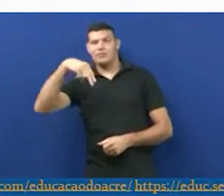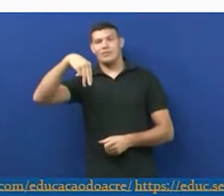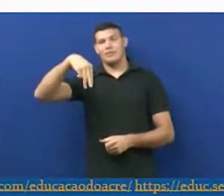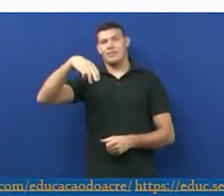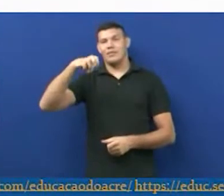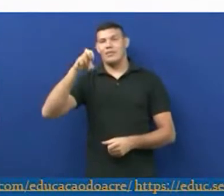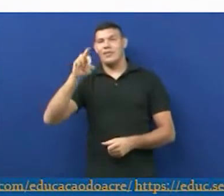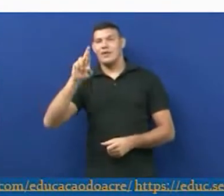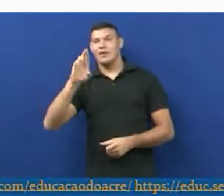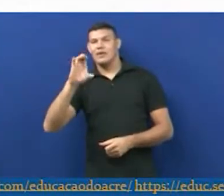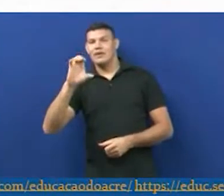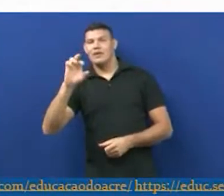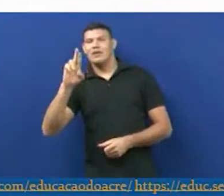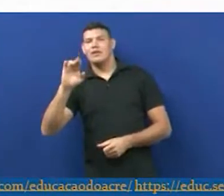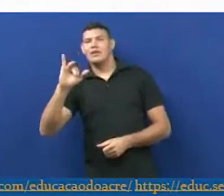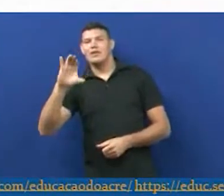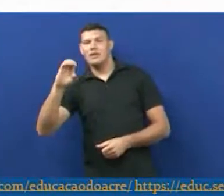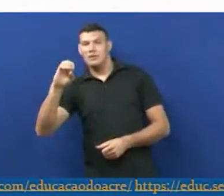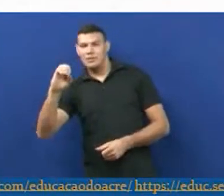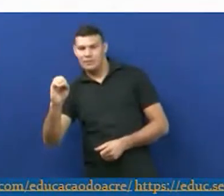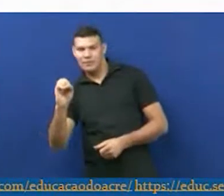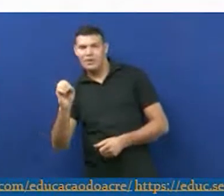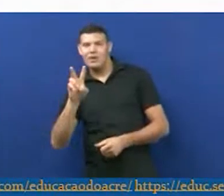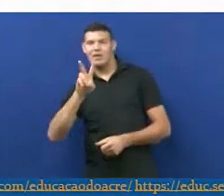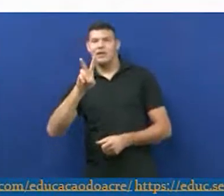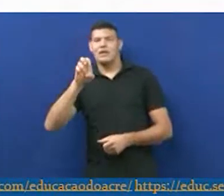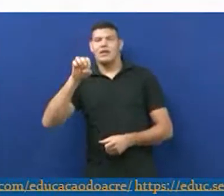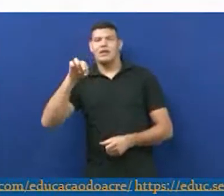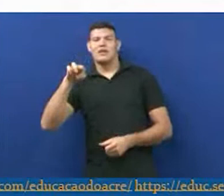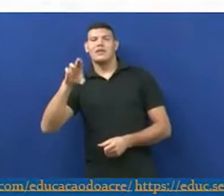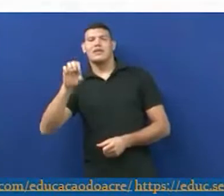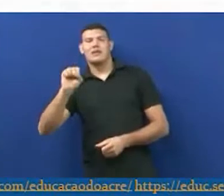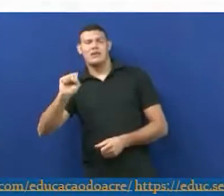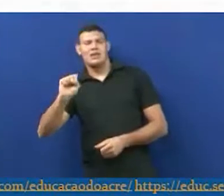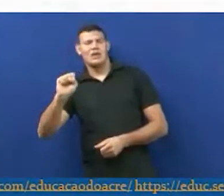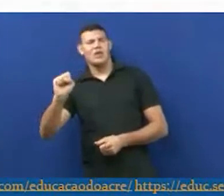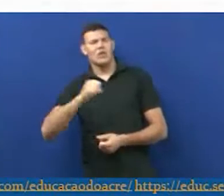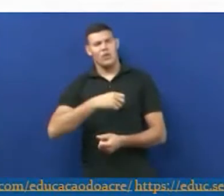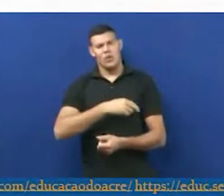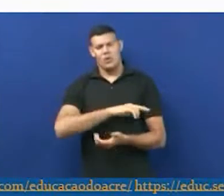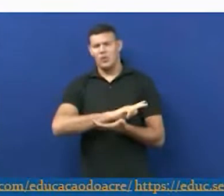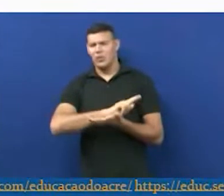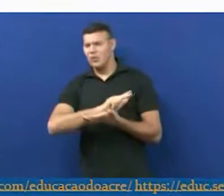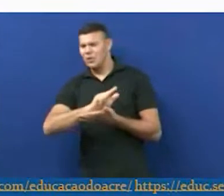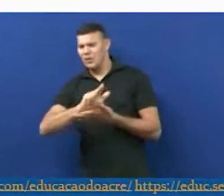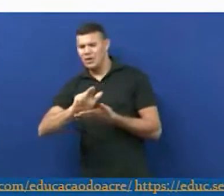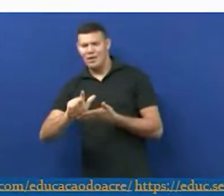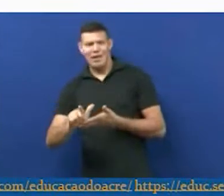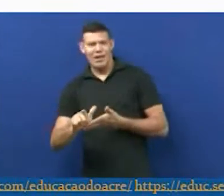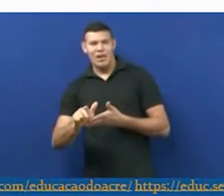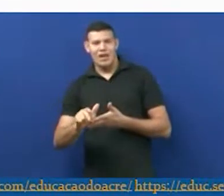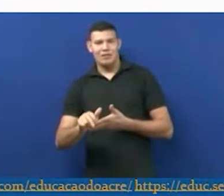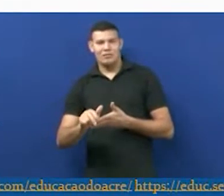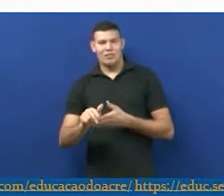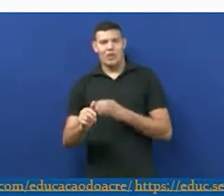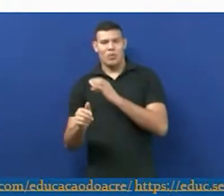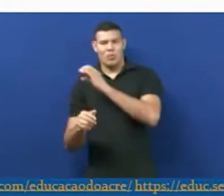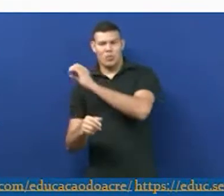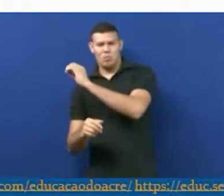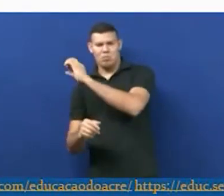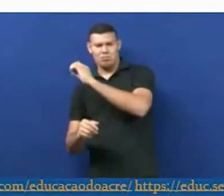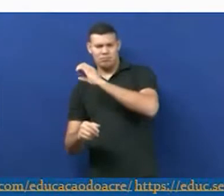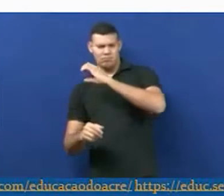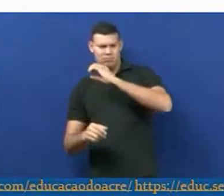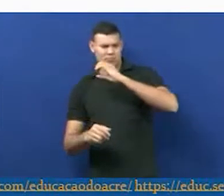Saturno, Urano e Netuno. Esses planetas estão nessa ordem porque a gente